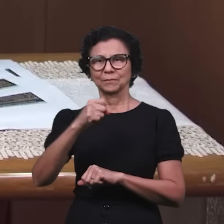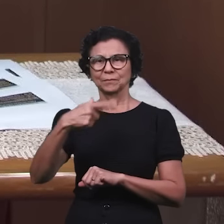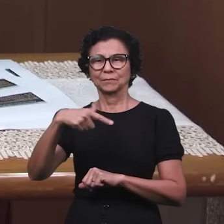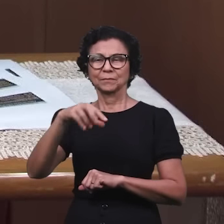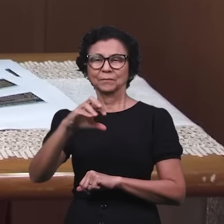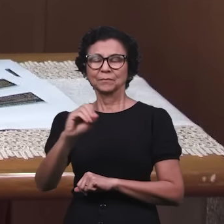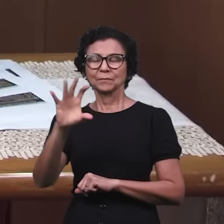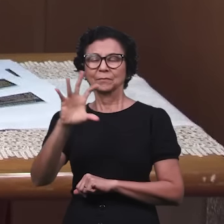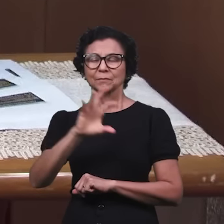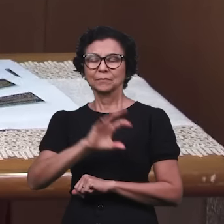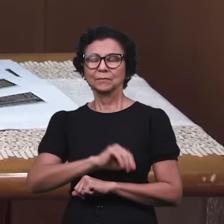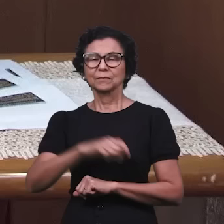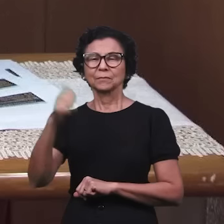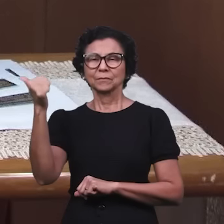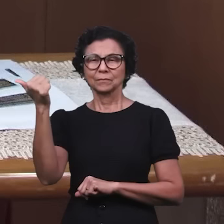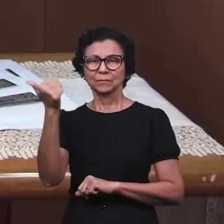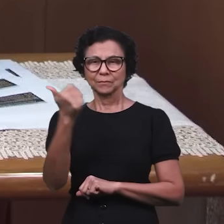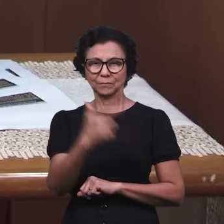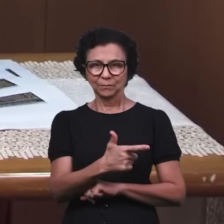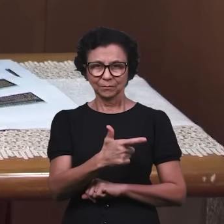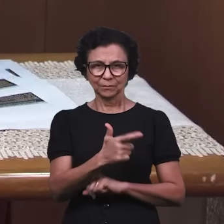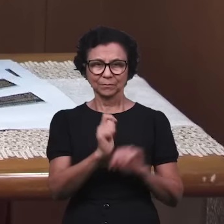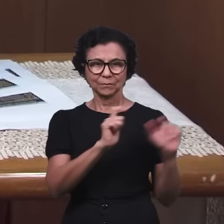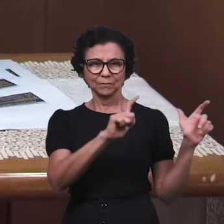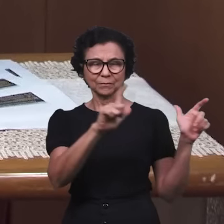que todas as habitações de Jacó.